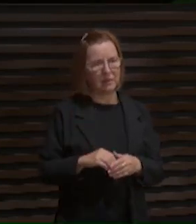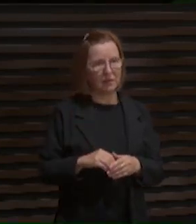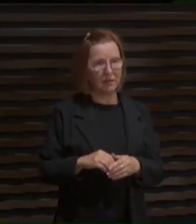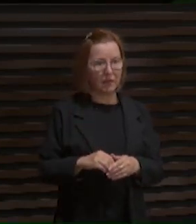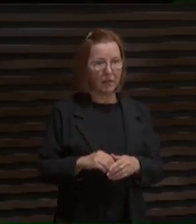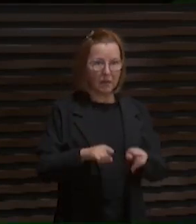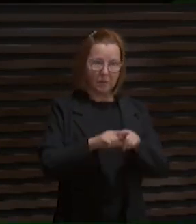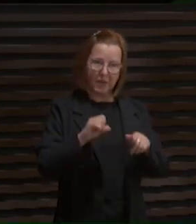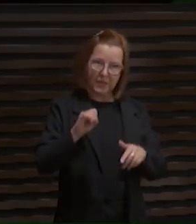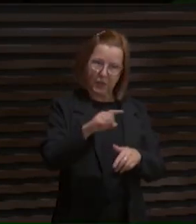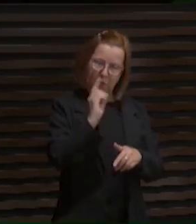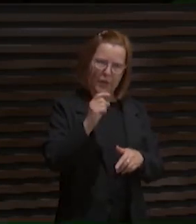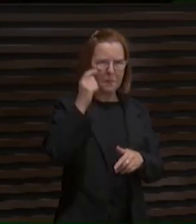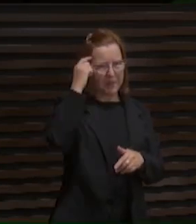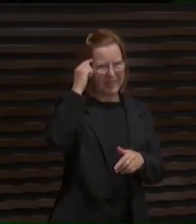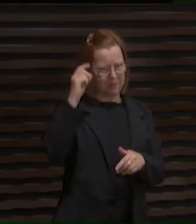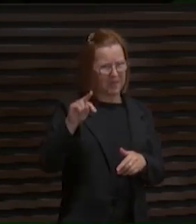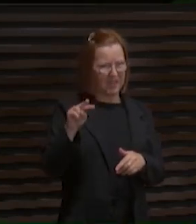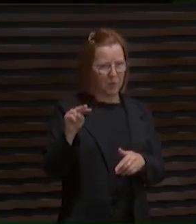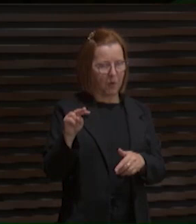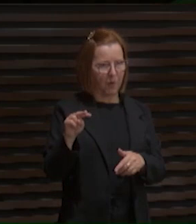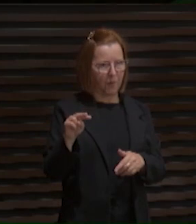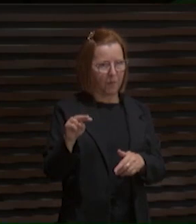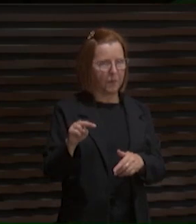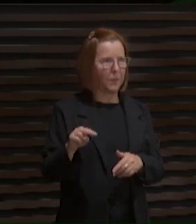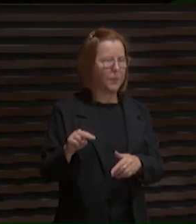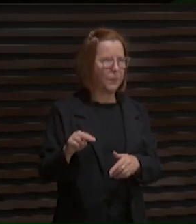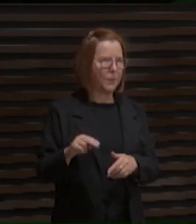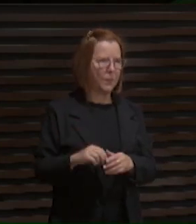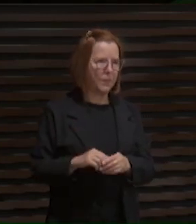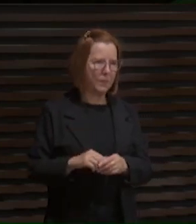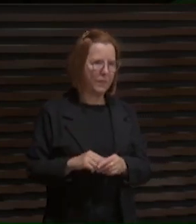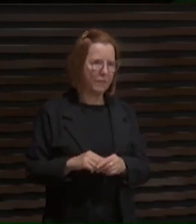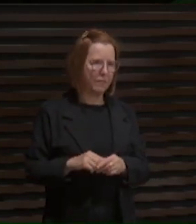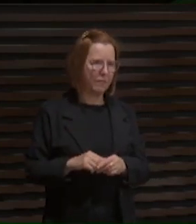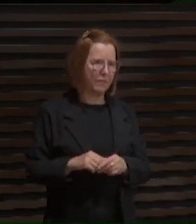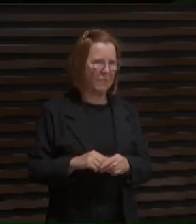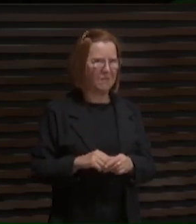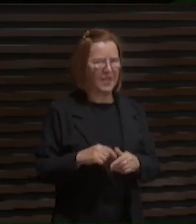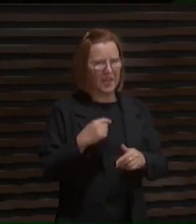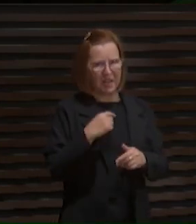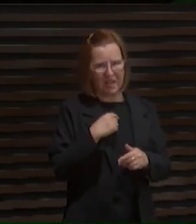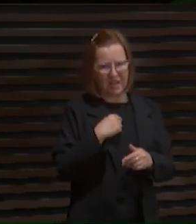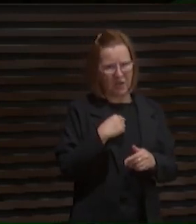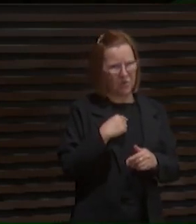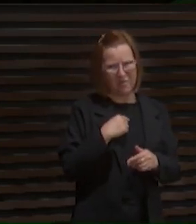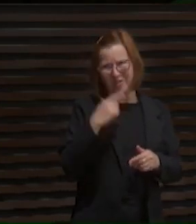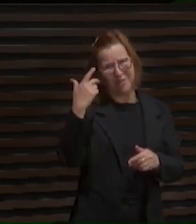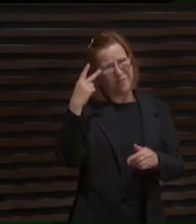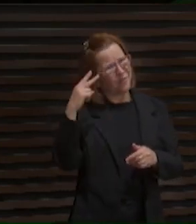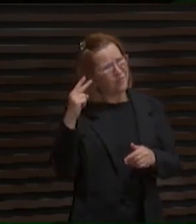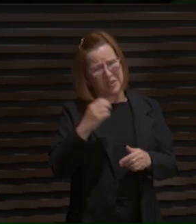assim, a gente fala, eu não tenho como vencer a luta. Eu não vou vencer o pecado. Então eu